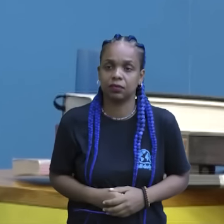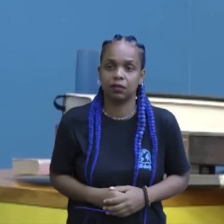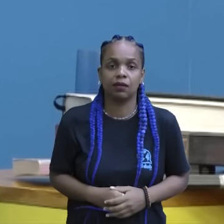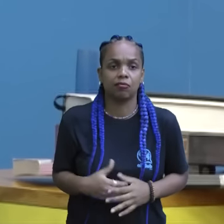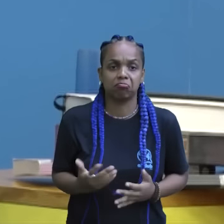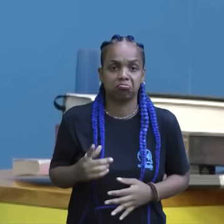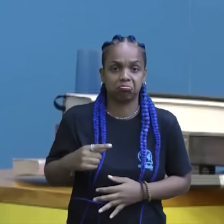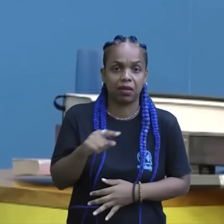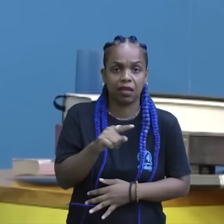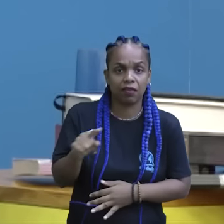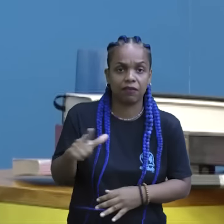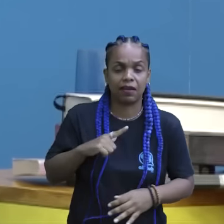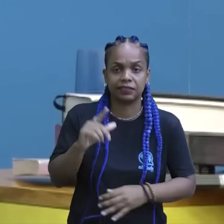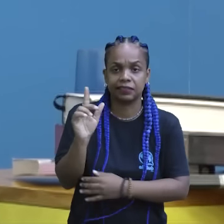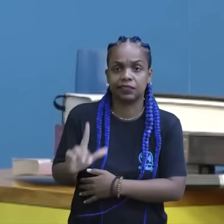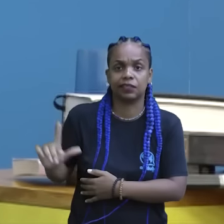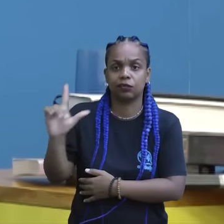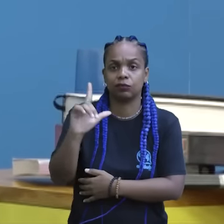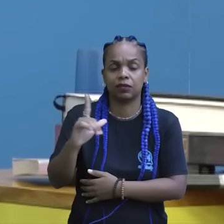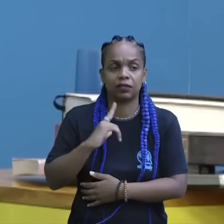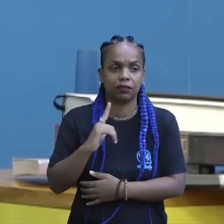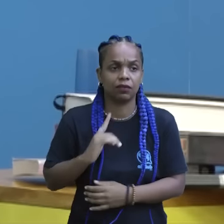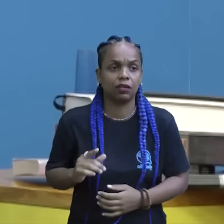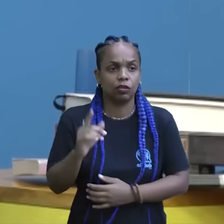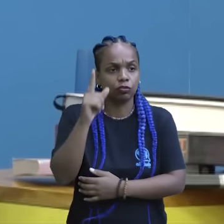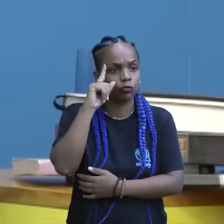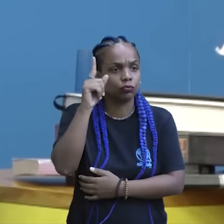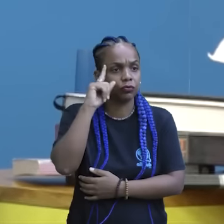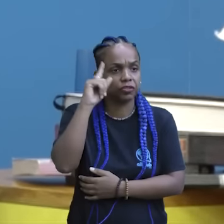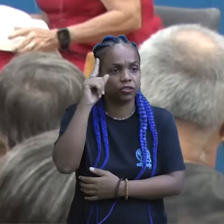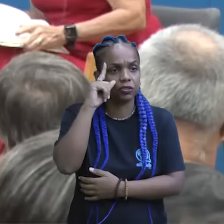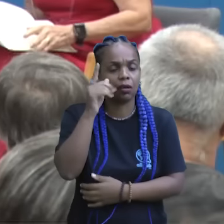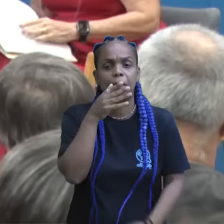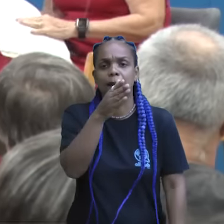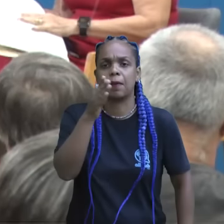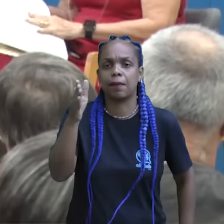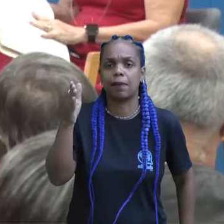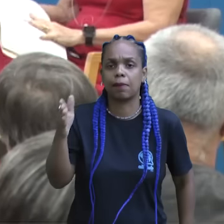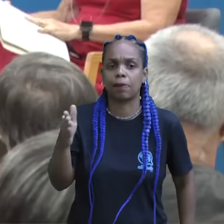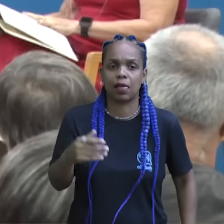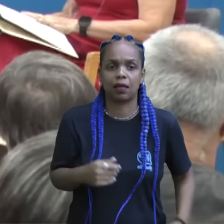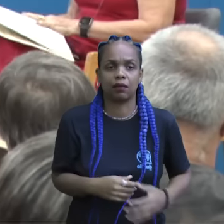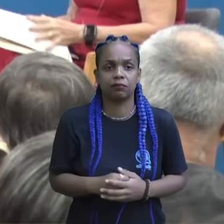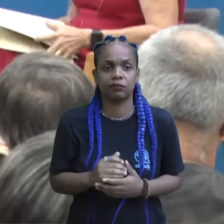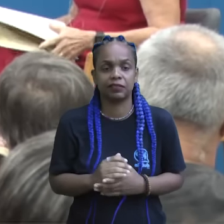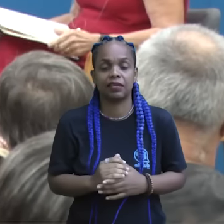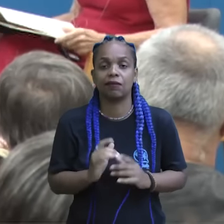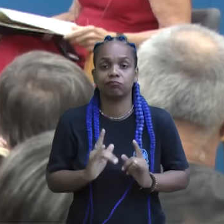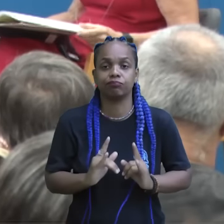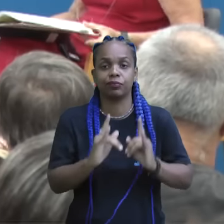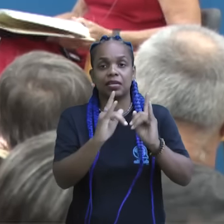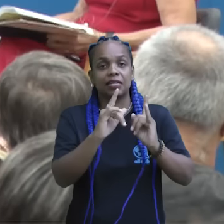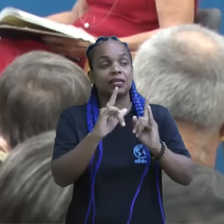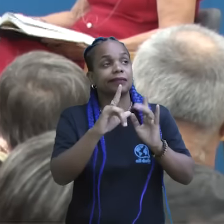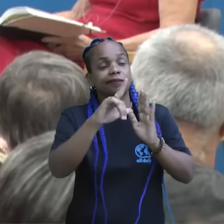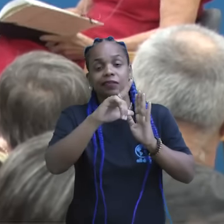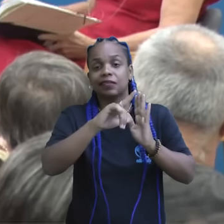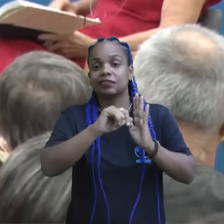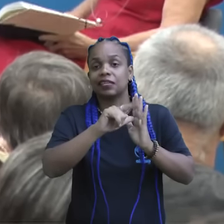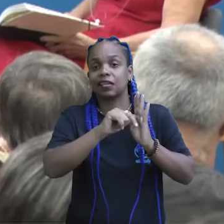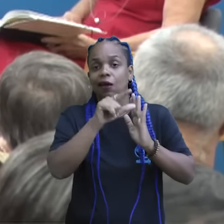Central do Brasil. E o que pensar agora dessa literatura, que é uma leitura agora, hoje, chamaríamos de